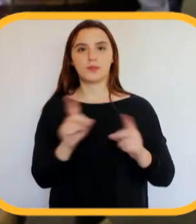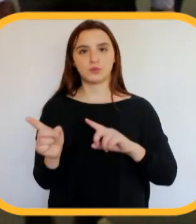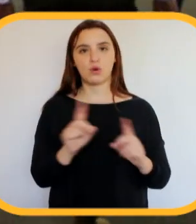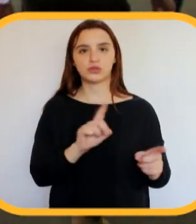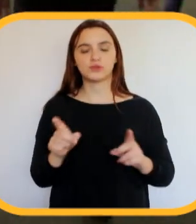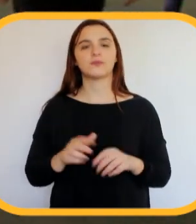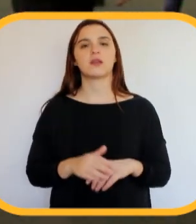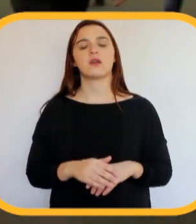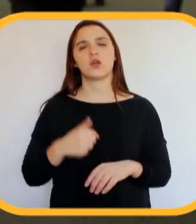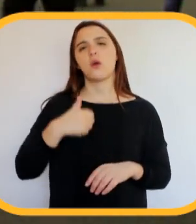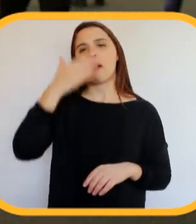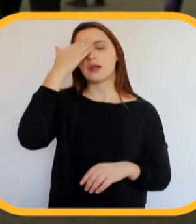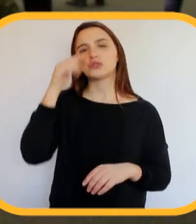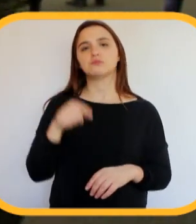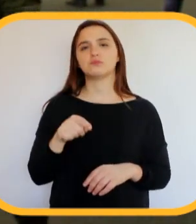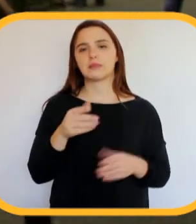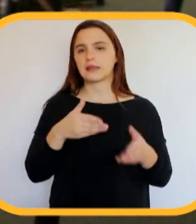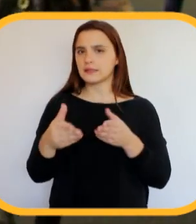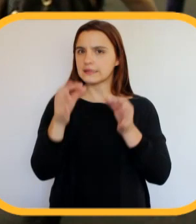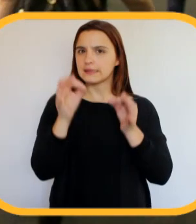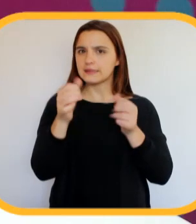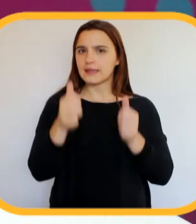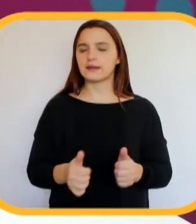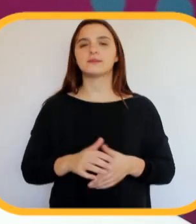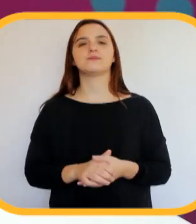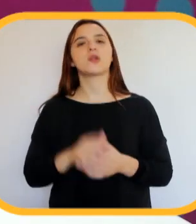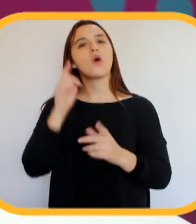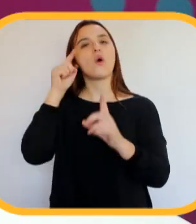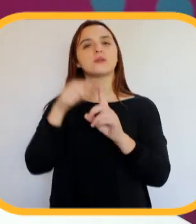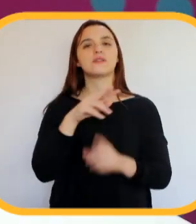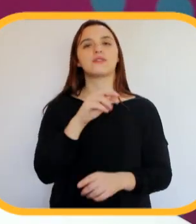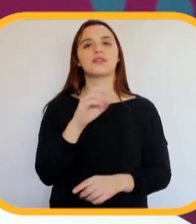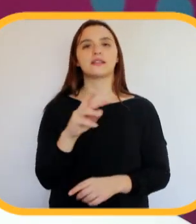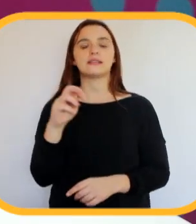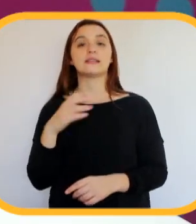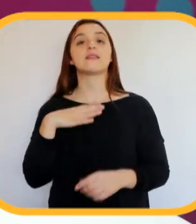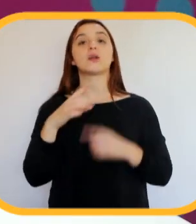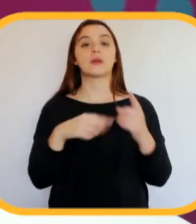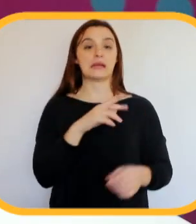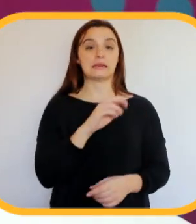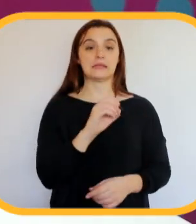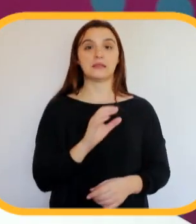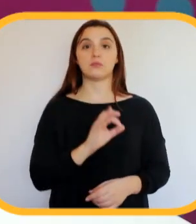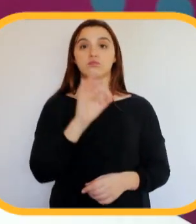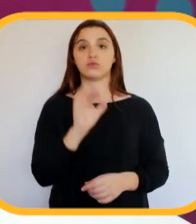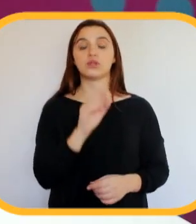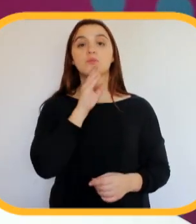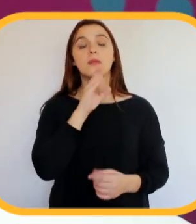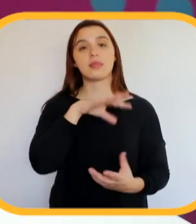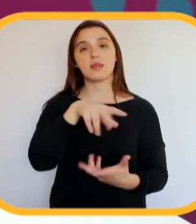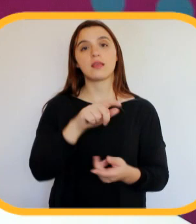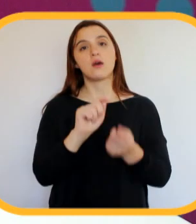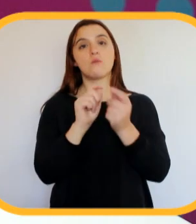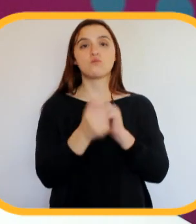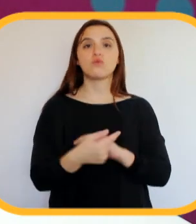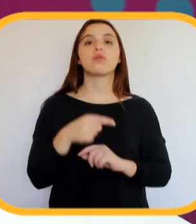transport. So I believe that's the right direction. A meta 30x30 procura converter 30% do planeta,